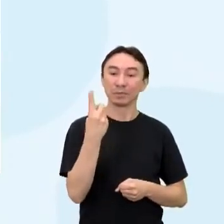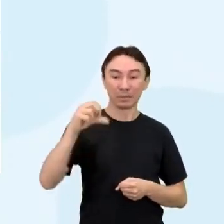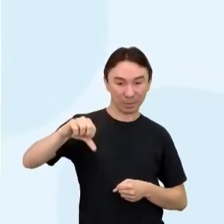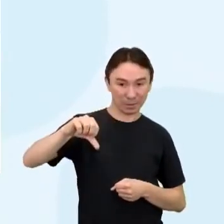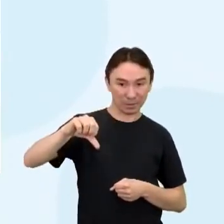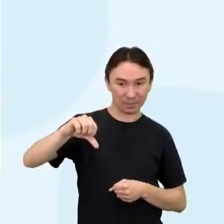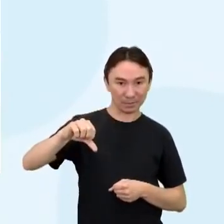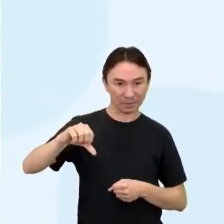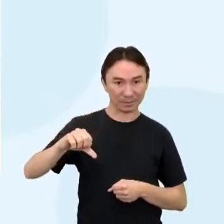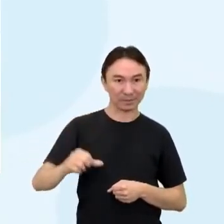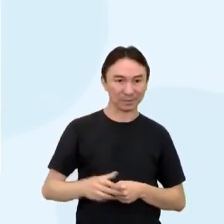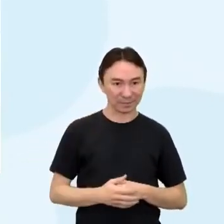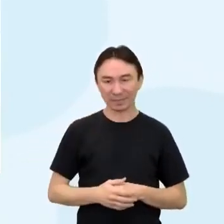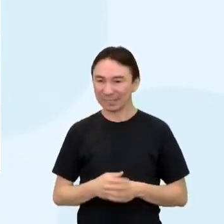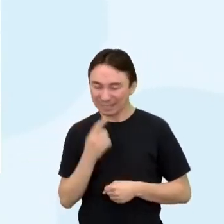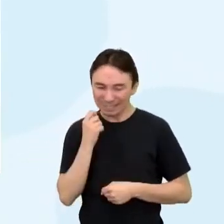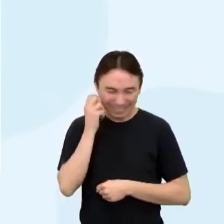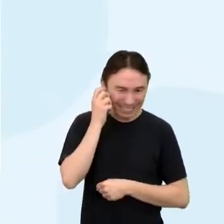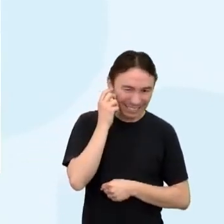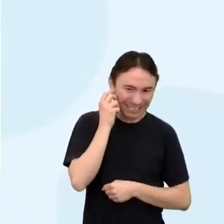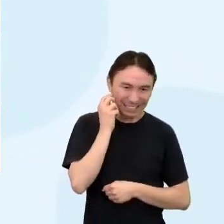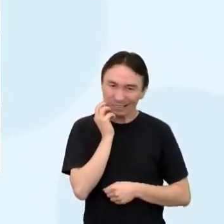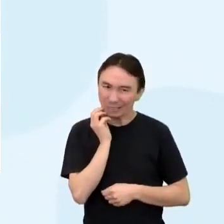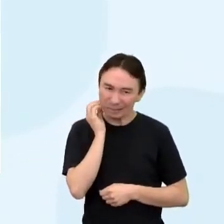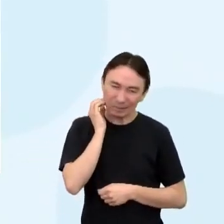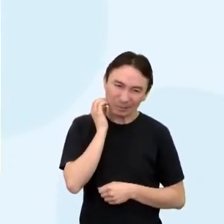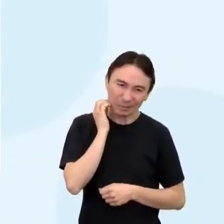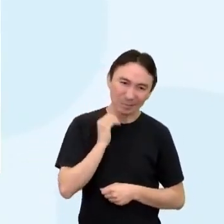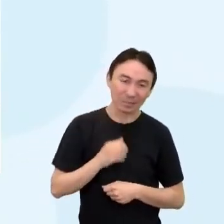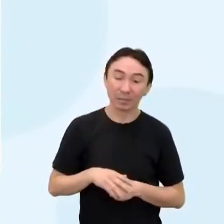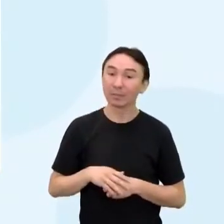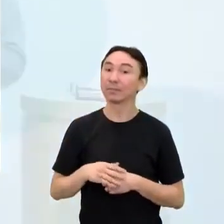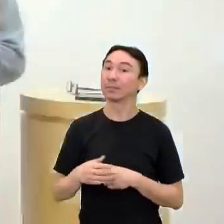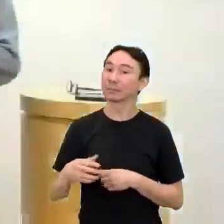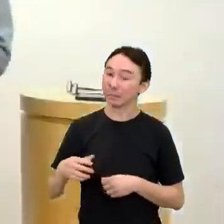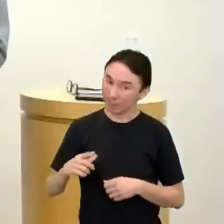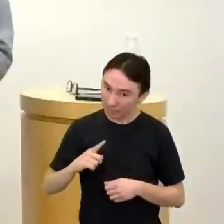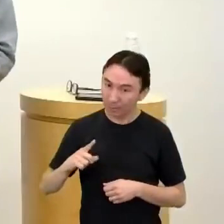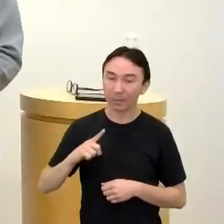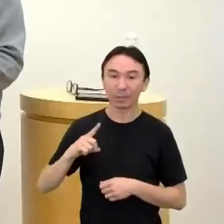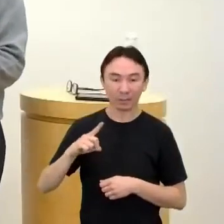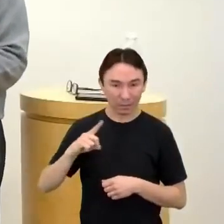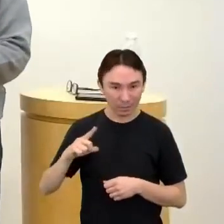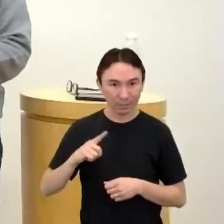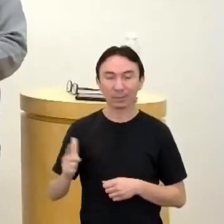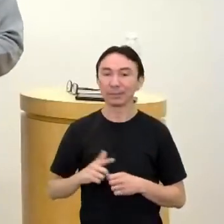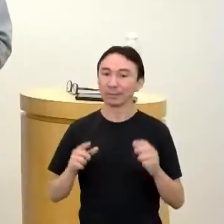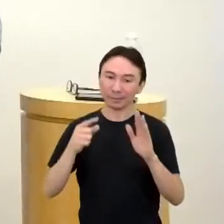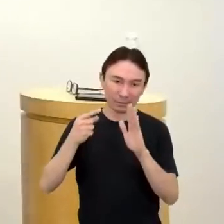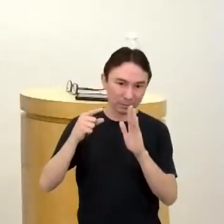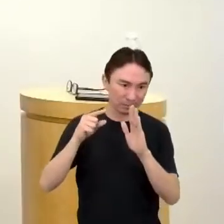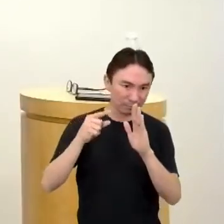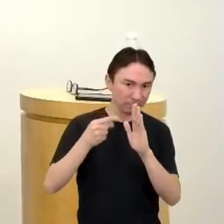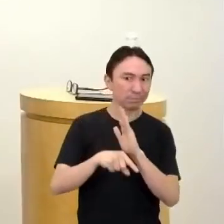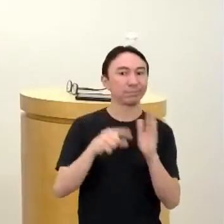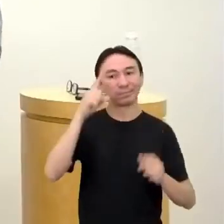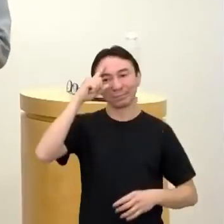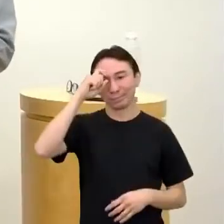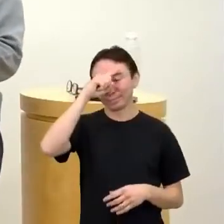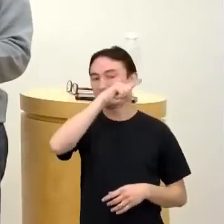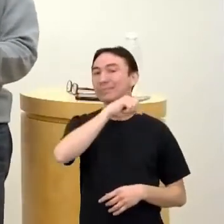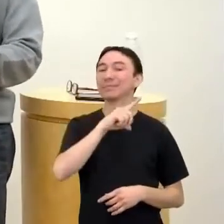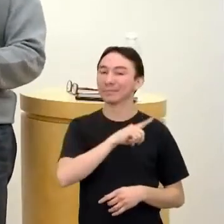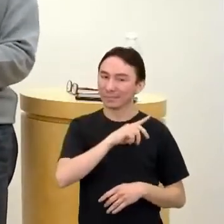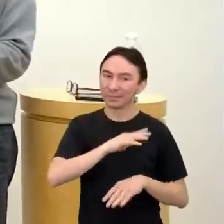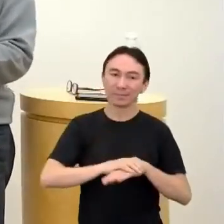atividade da UBMAP, a gente fica com o pé atrás. Porque normalmente elas têm um grau de dificuldade um pouquinho